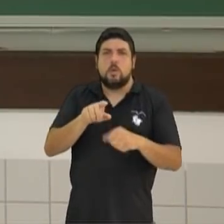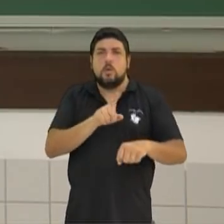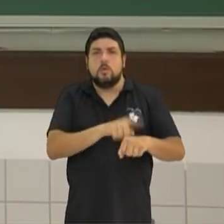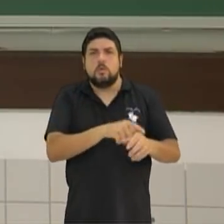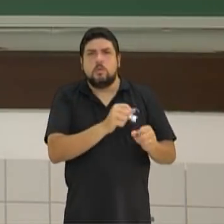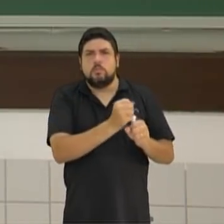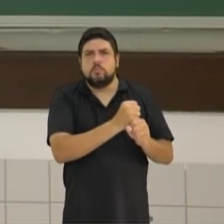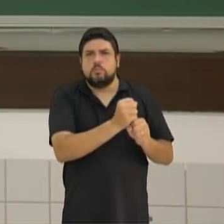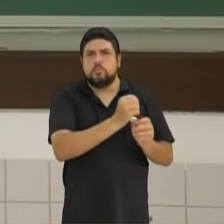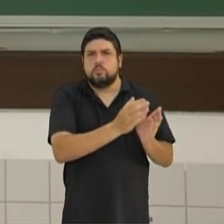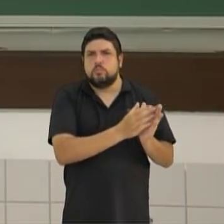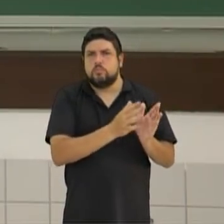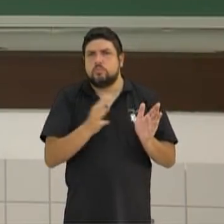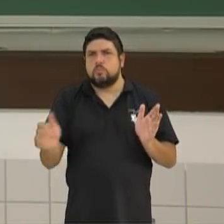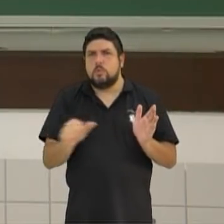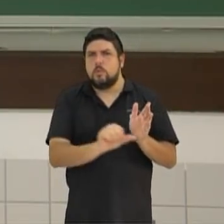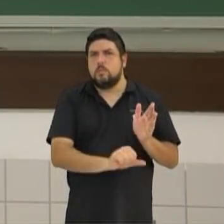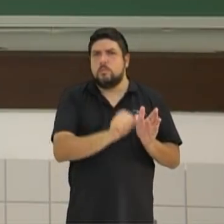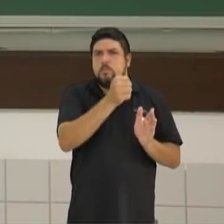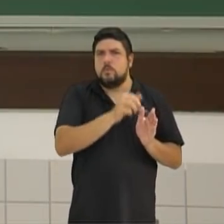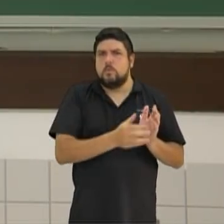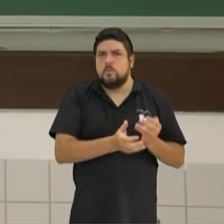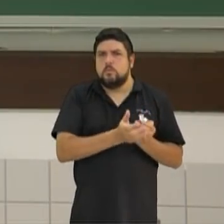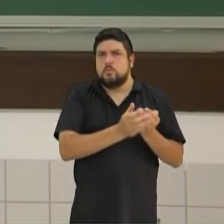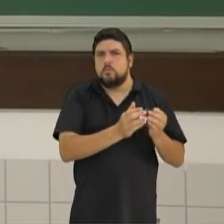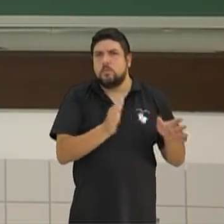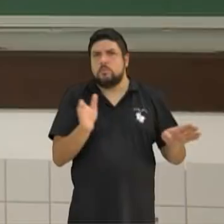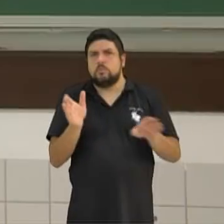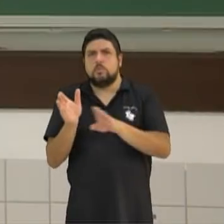durou até eles conseguirem realmente chegar na Índia.